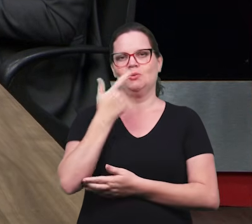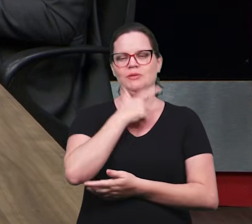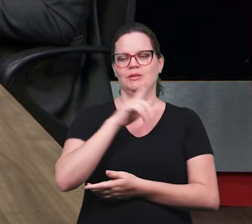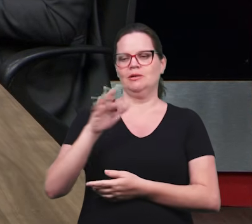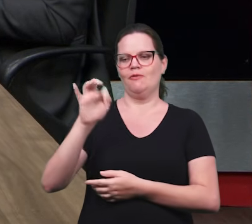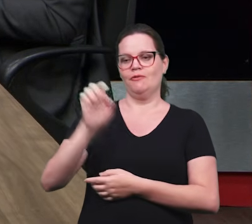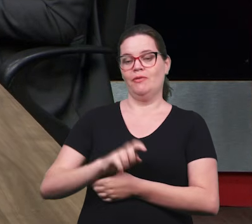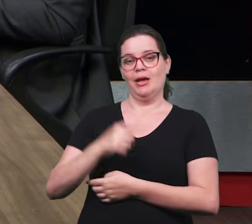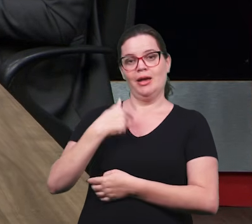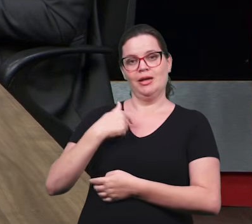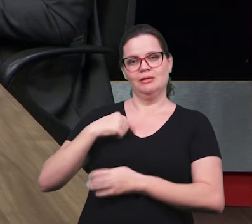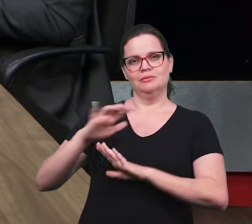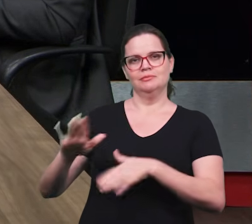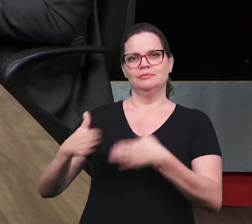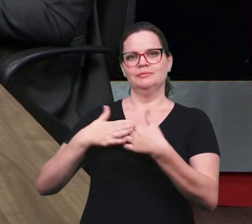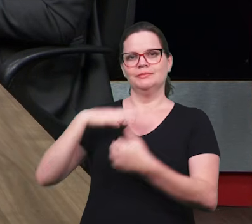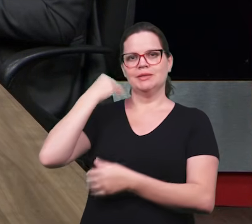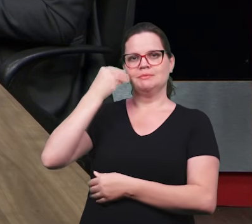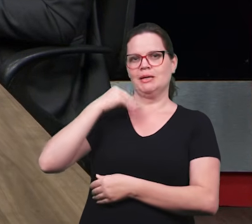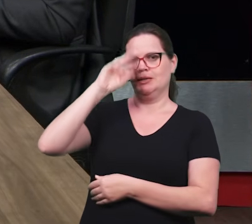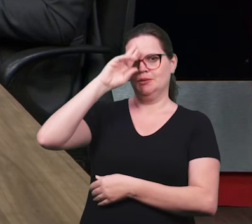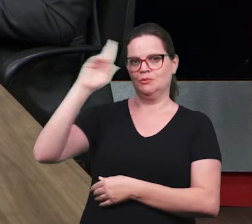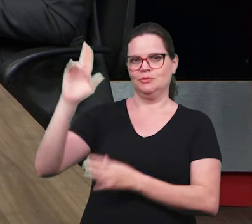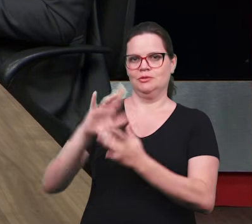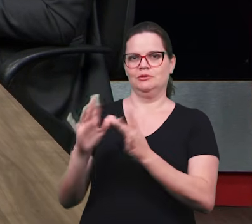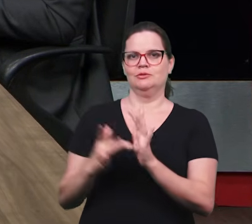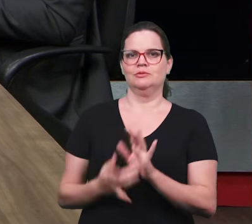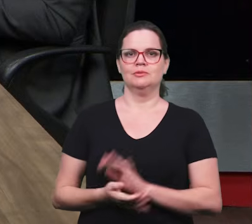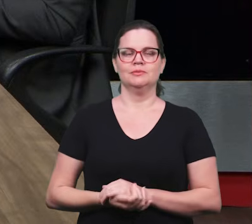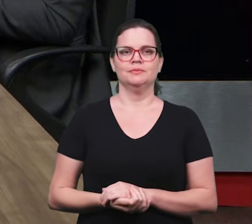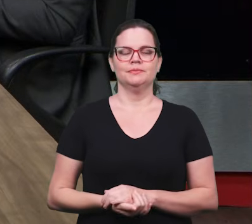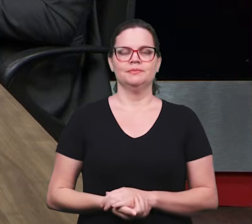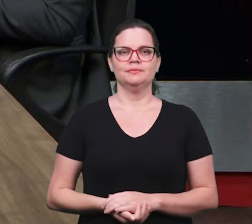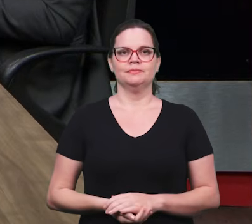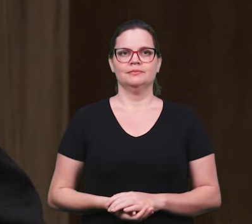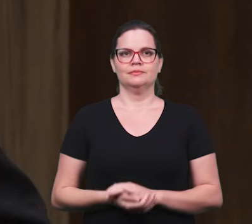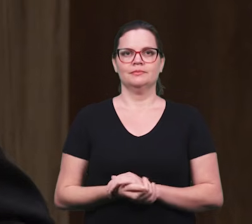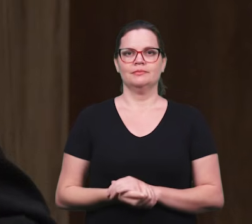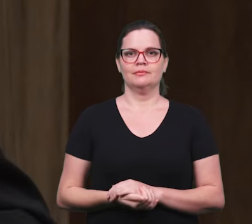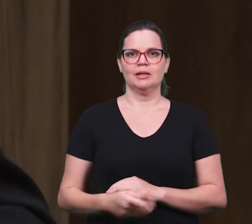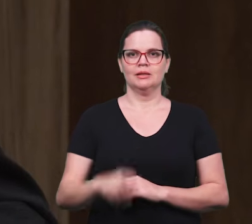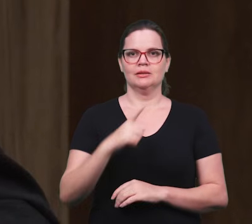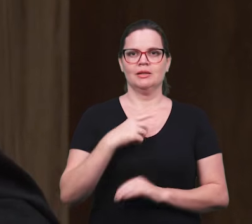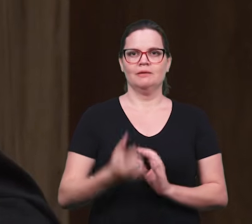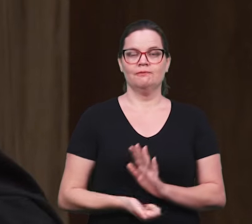né? E aí, muitos acabam